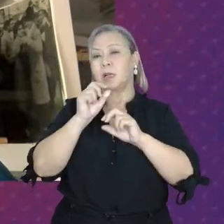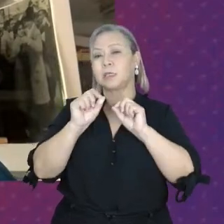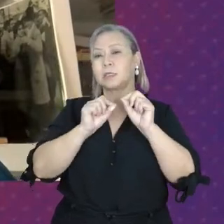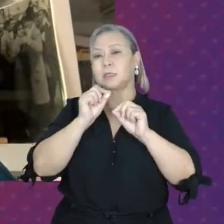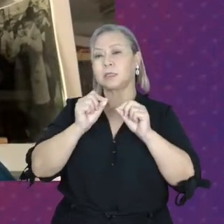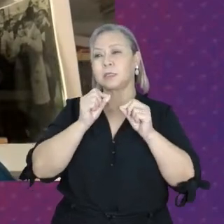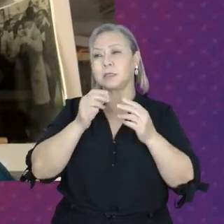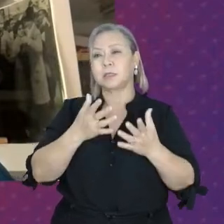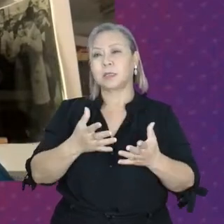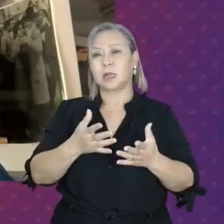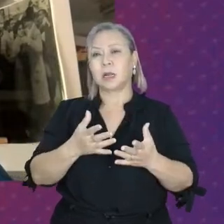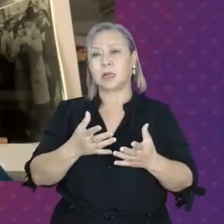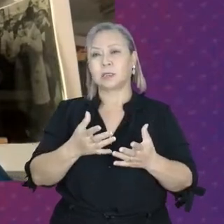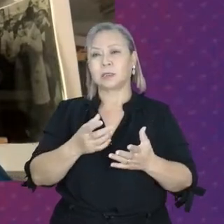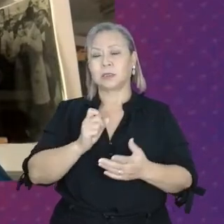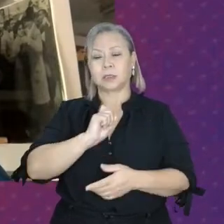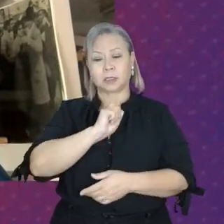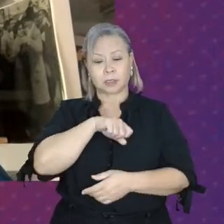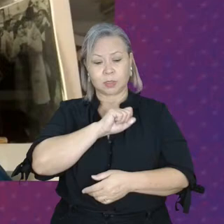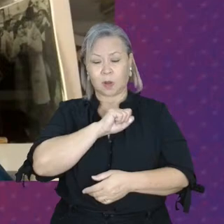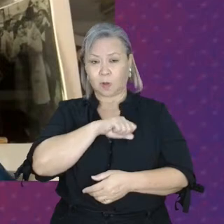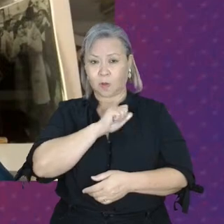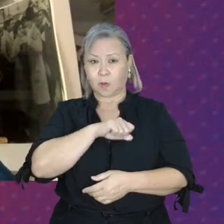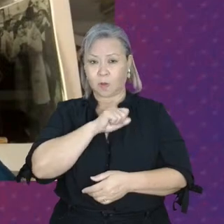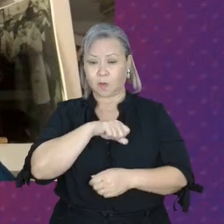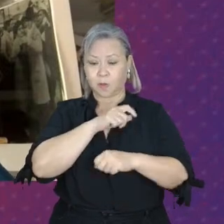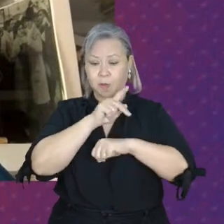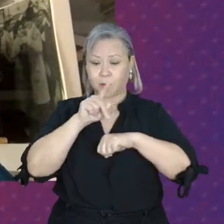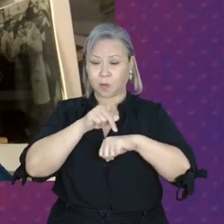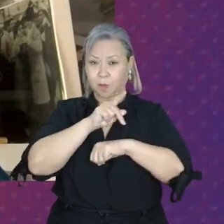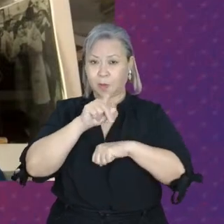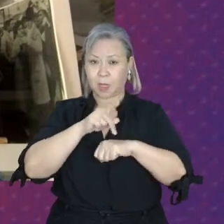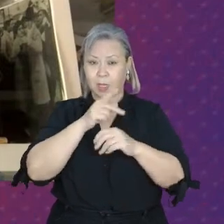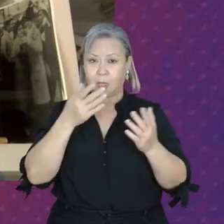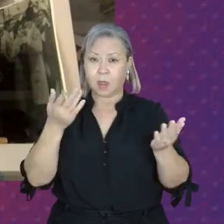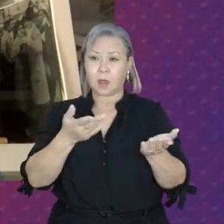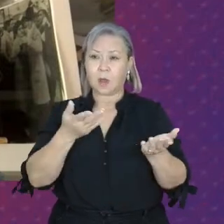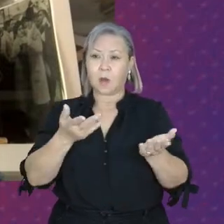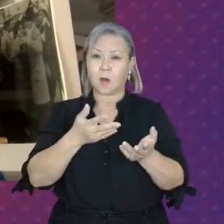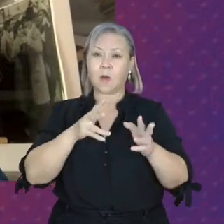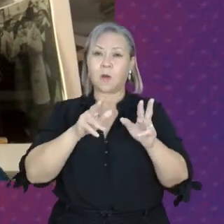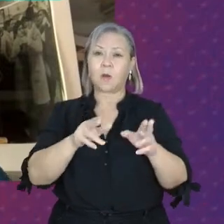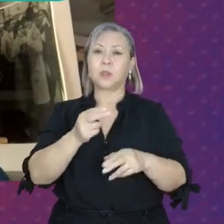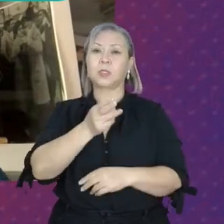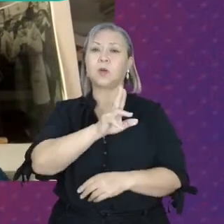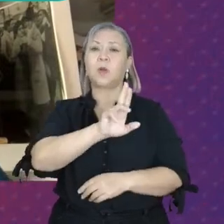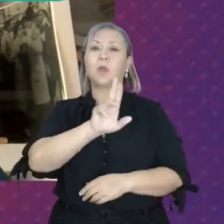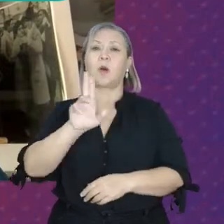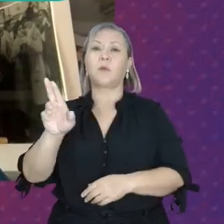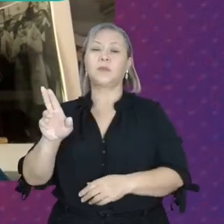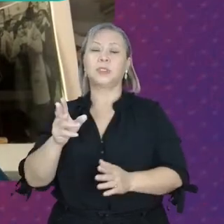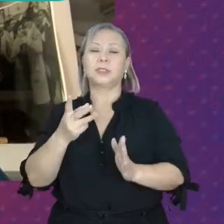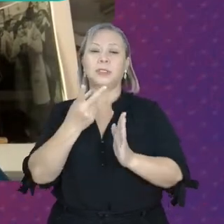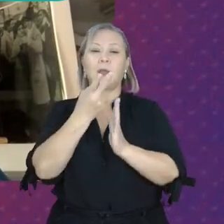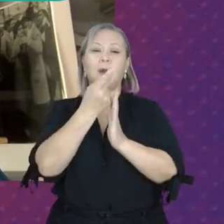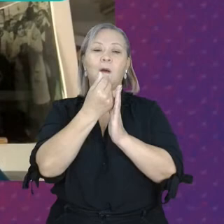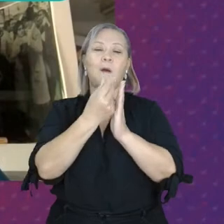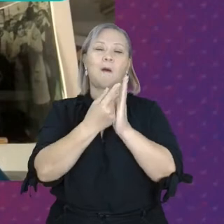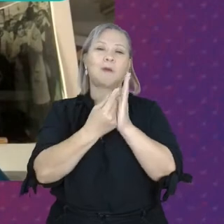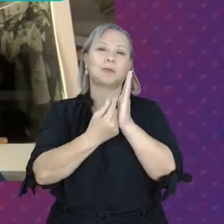extremamente nocivo no nosso país hoje, como isso que se chama de orçamento